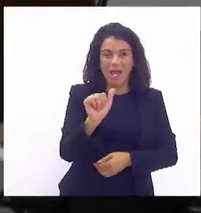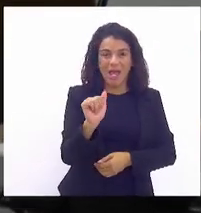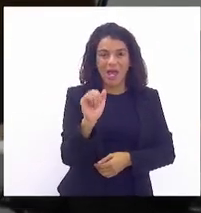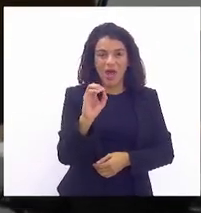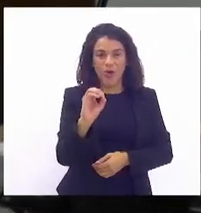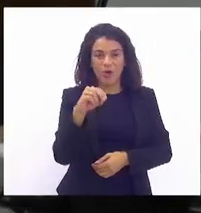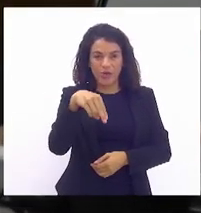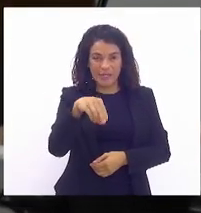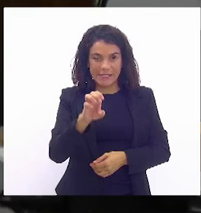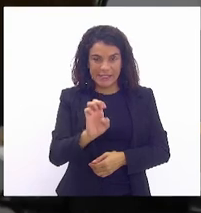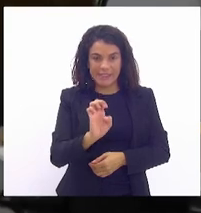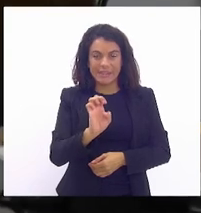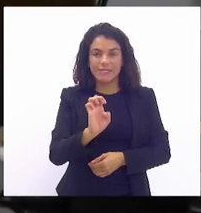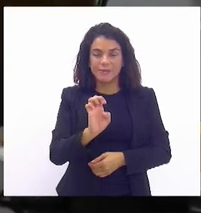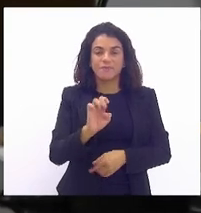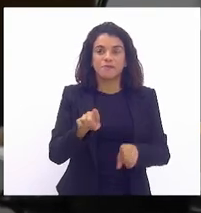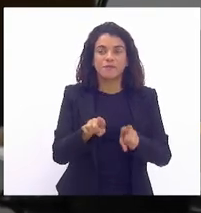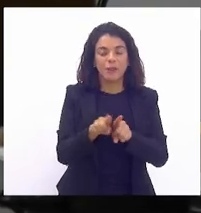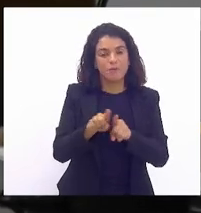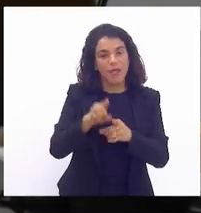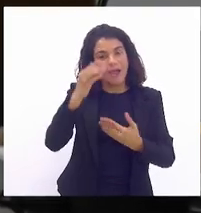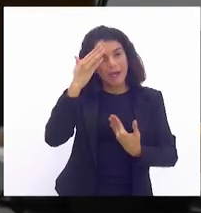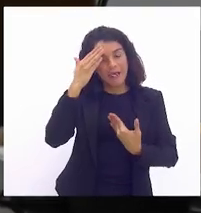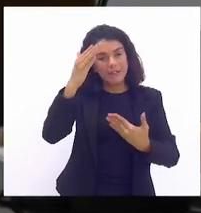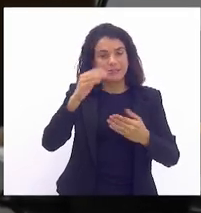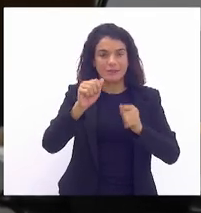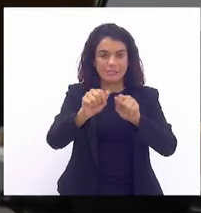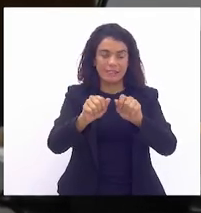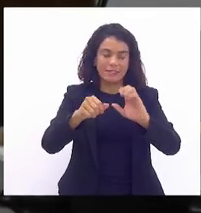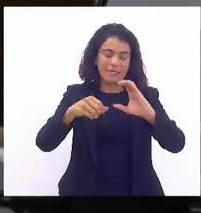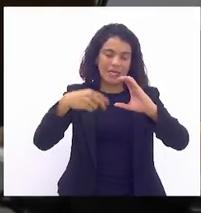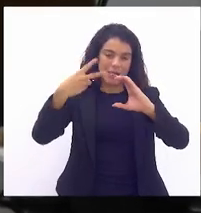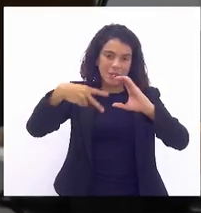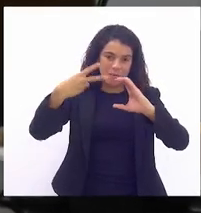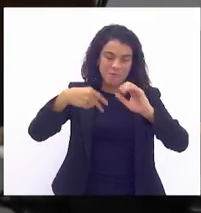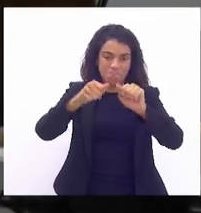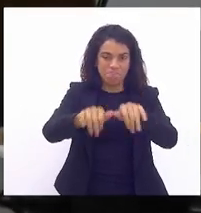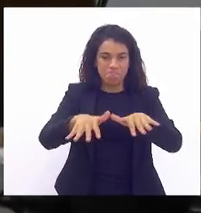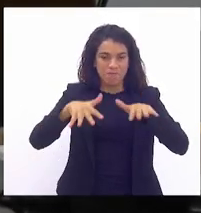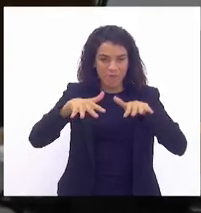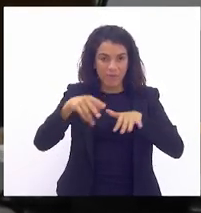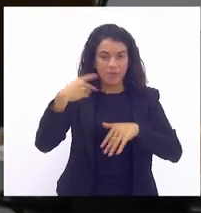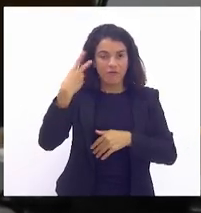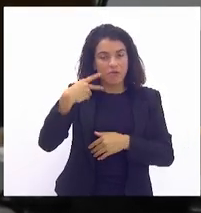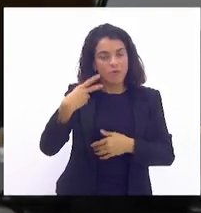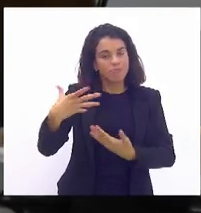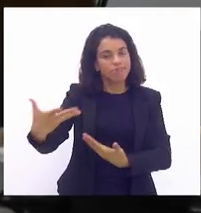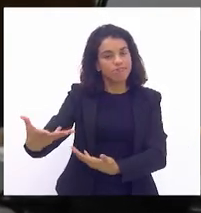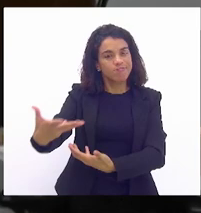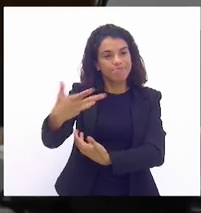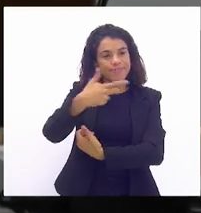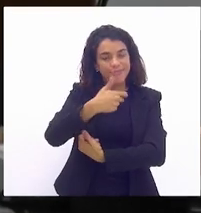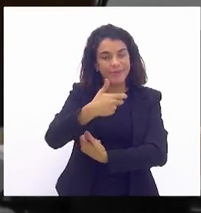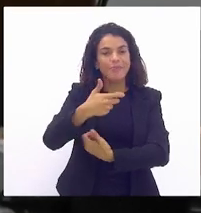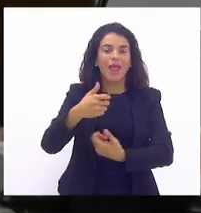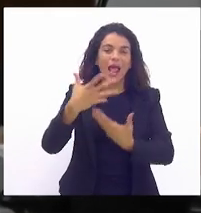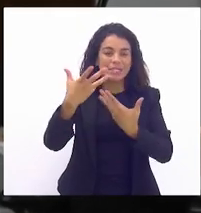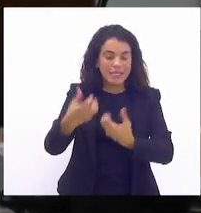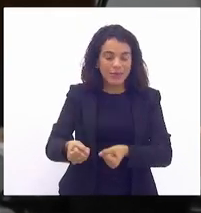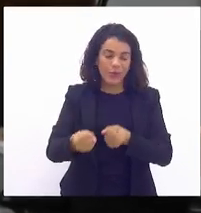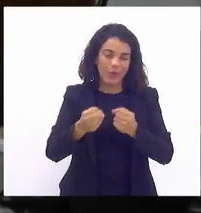também a essa Câmara de Vereadores pela acolhida à nossa audiência